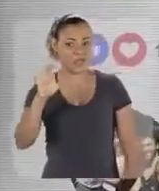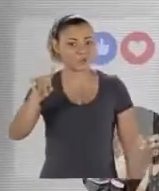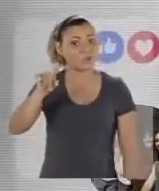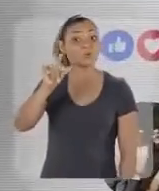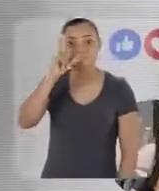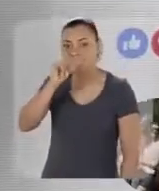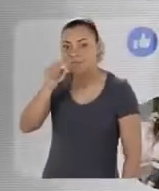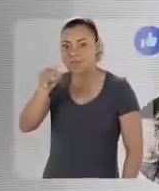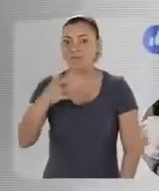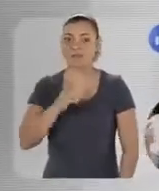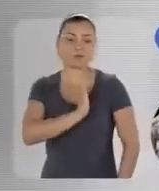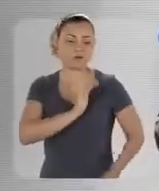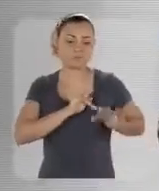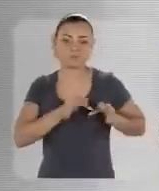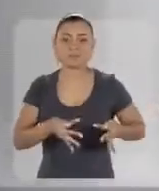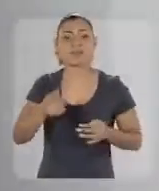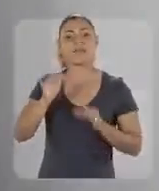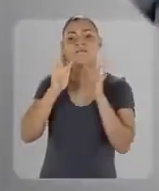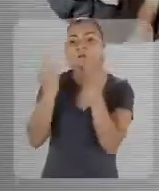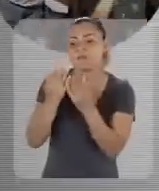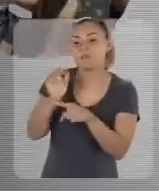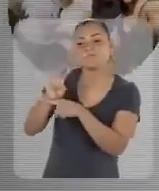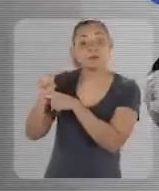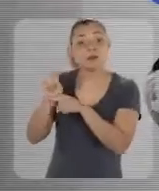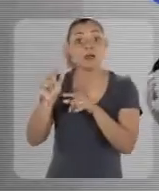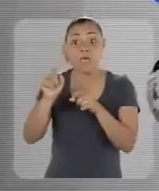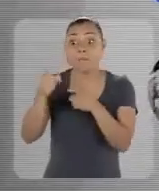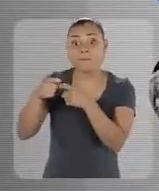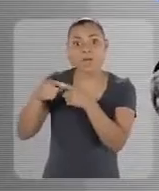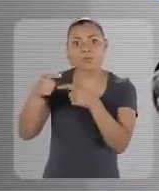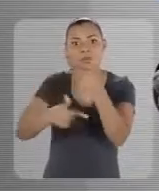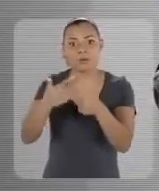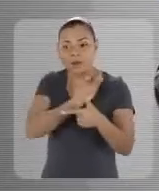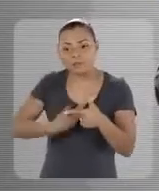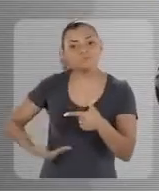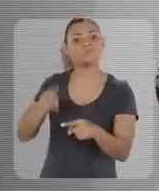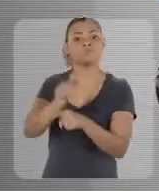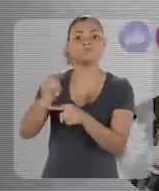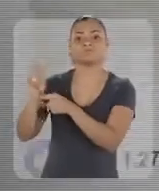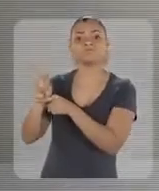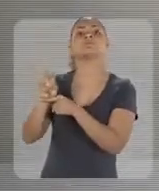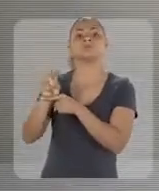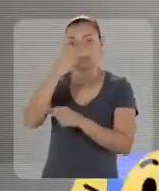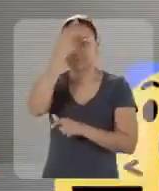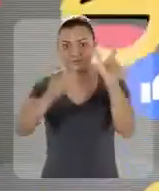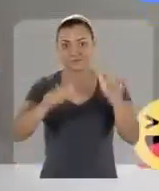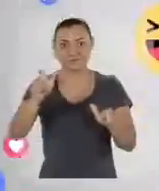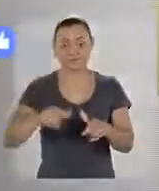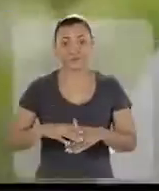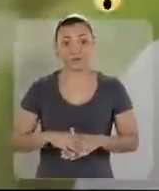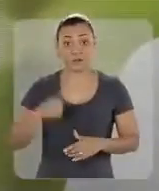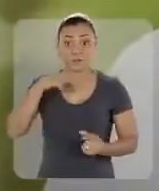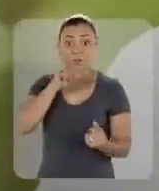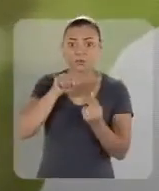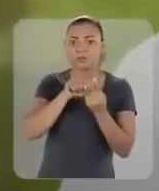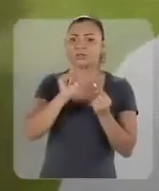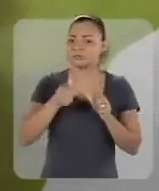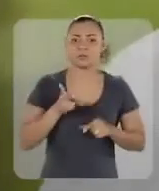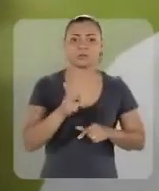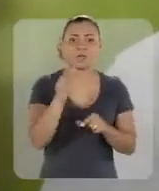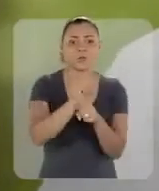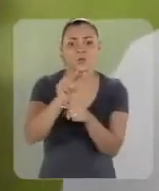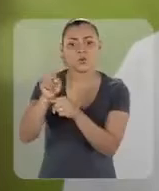Geraldo, um cara coração, homem de fé e de família, um médico que trabalha como governante, um governante que cuida como médico. Minha